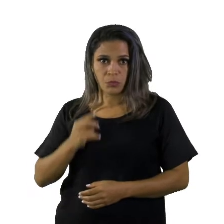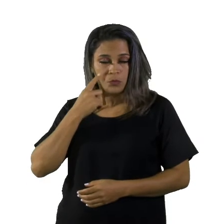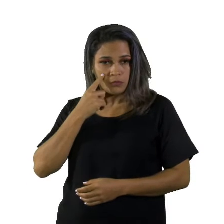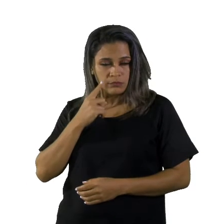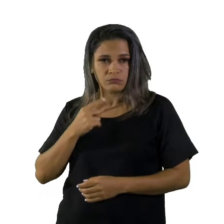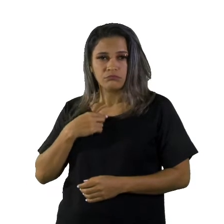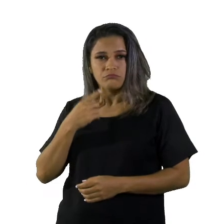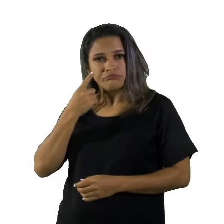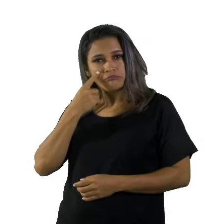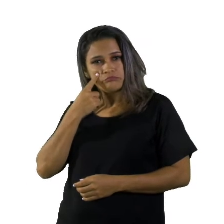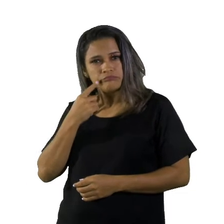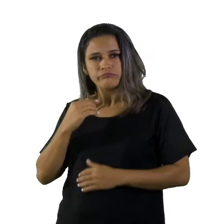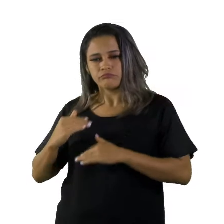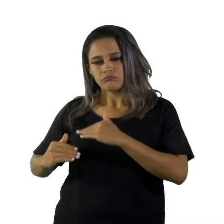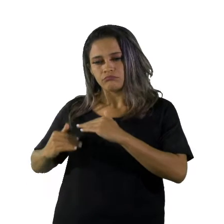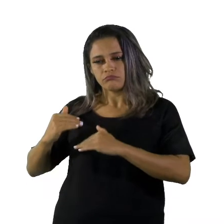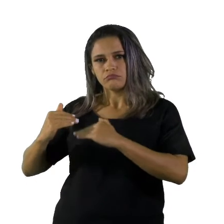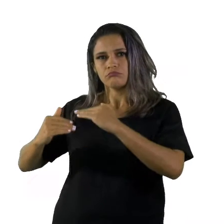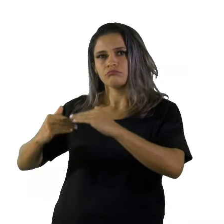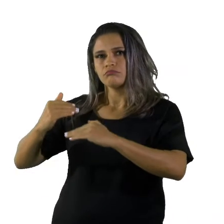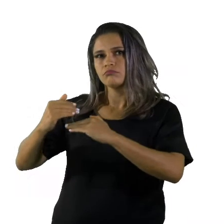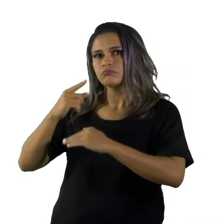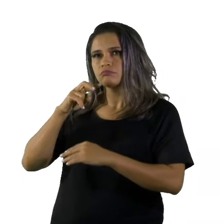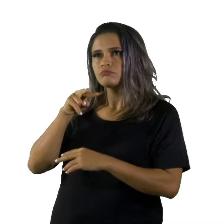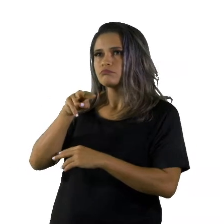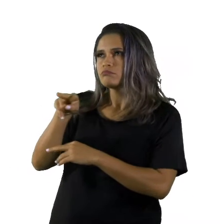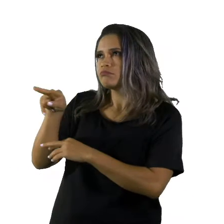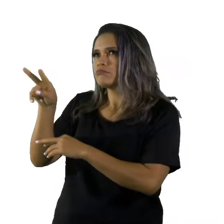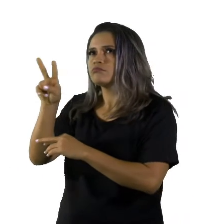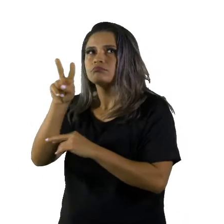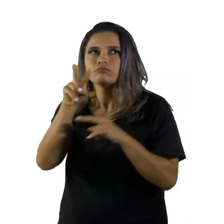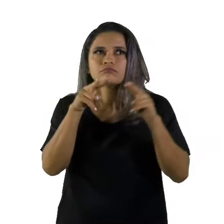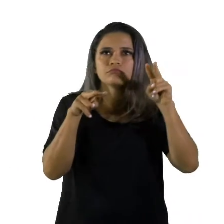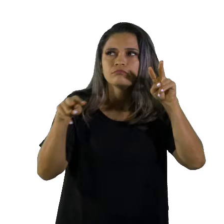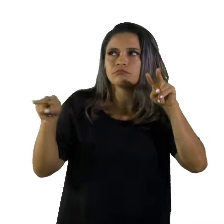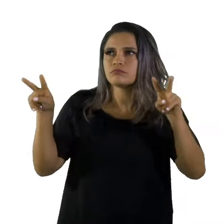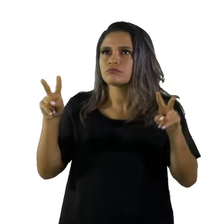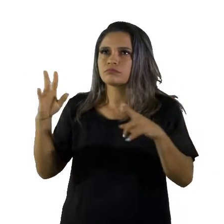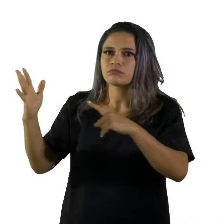ela está em desenvolvimento e o que ela observa ao seu redor